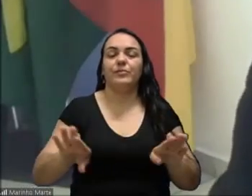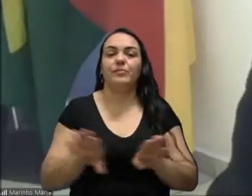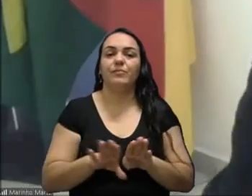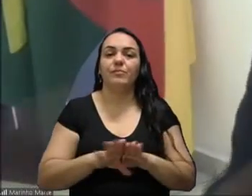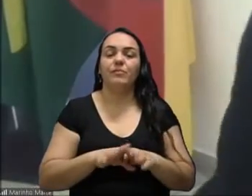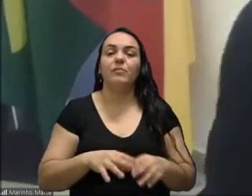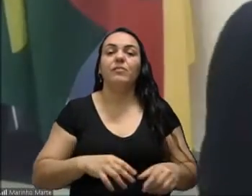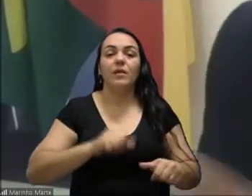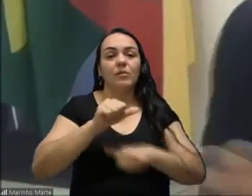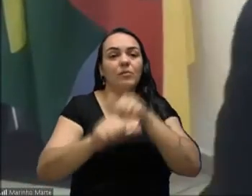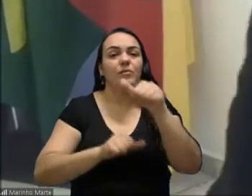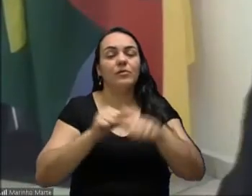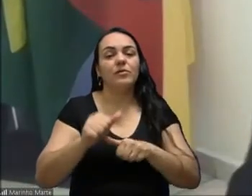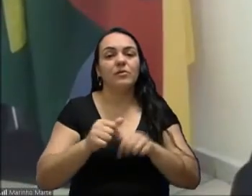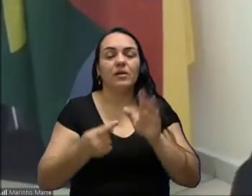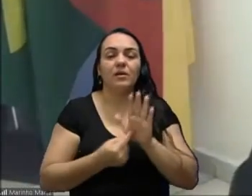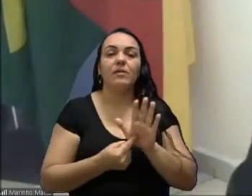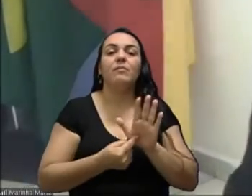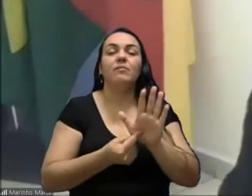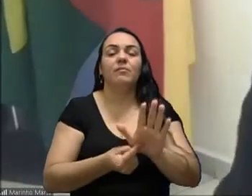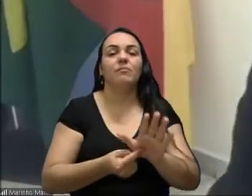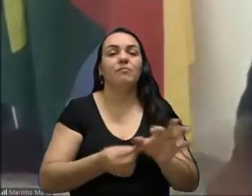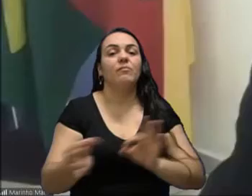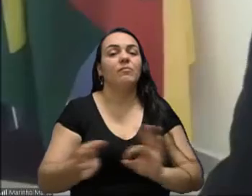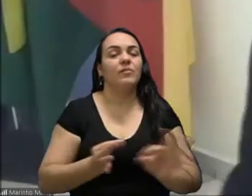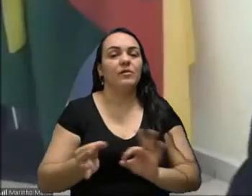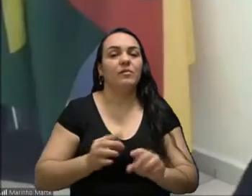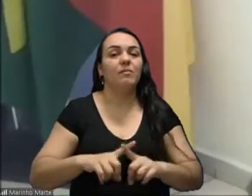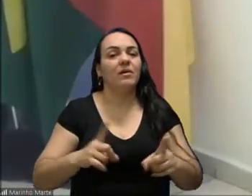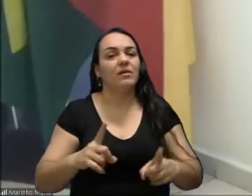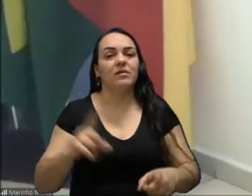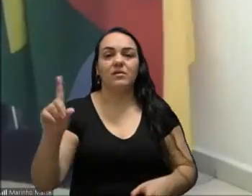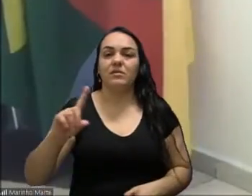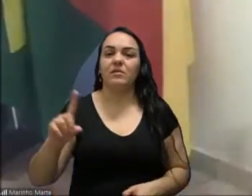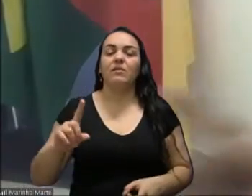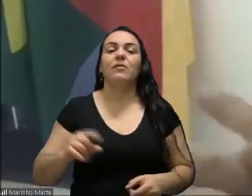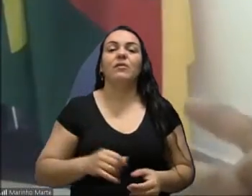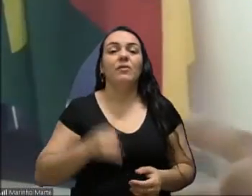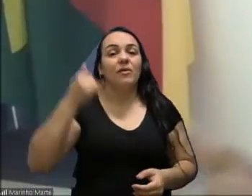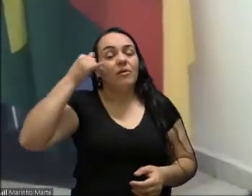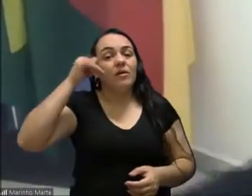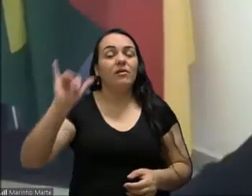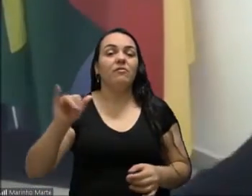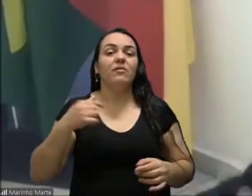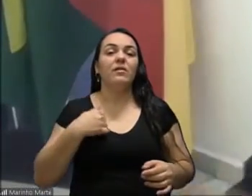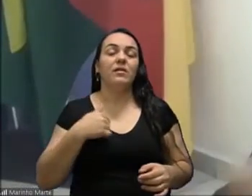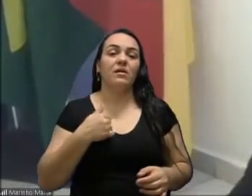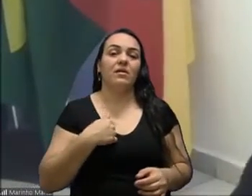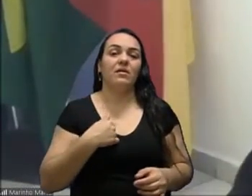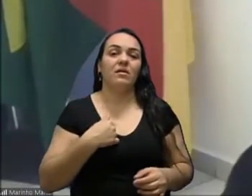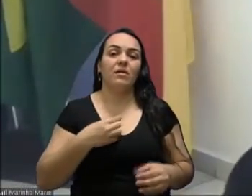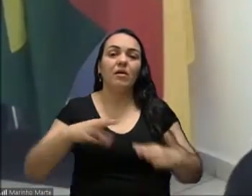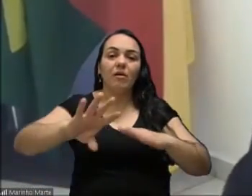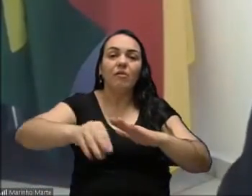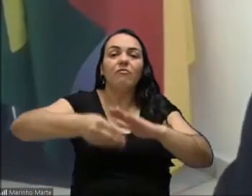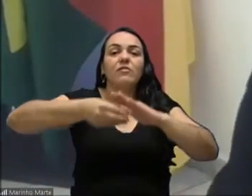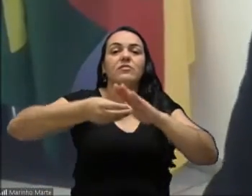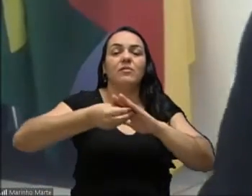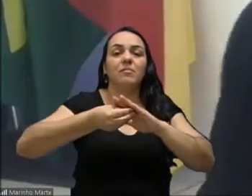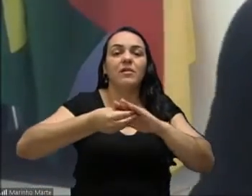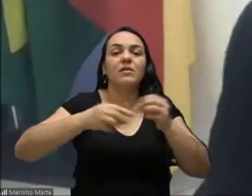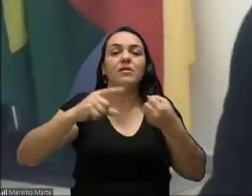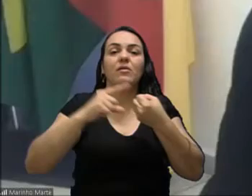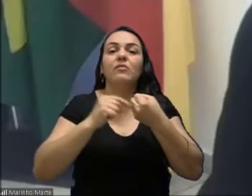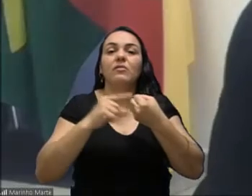legislar apresentando o projeto de lei mas nada impede efetivamente que eu faça uma emenda neste artigo